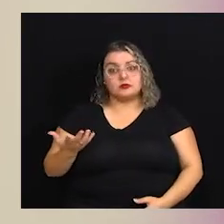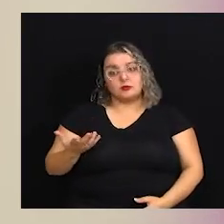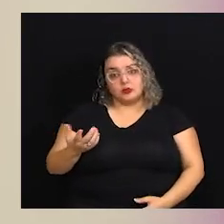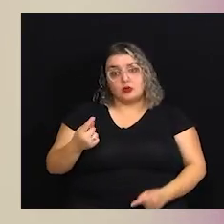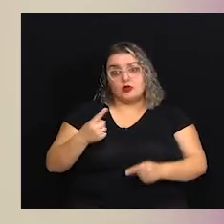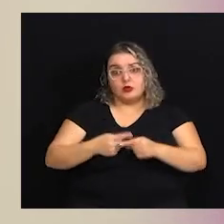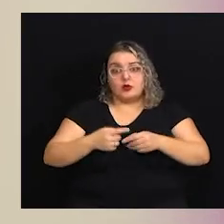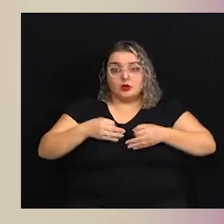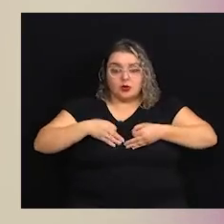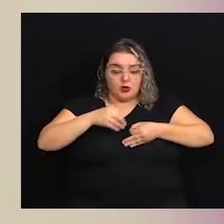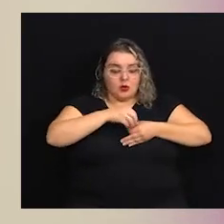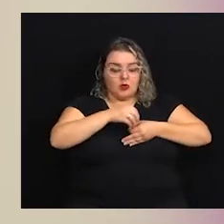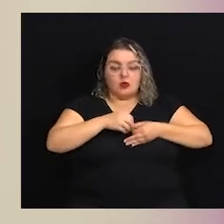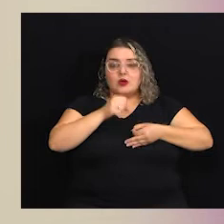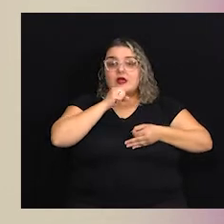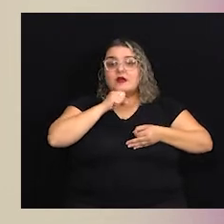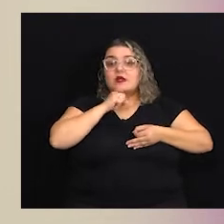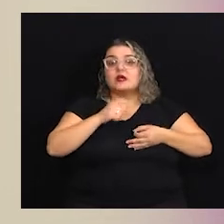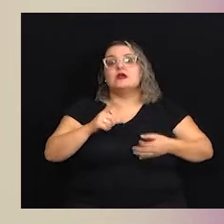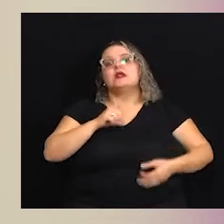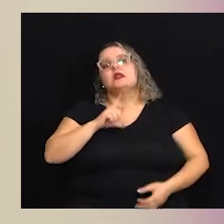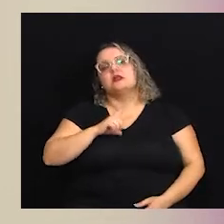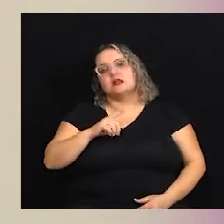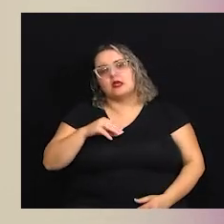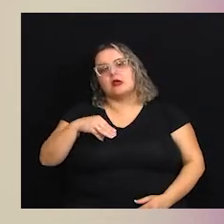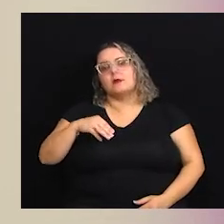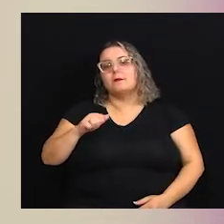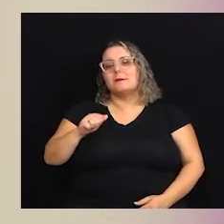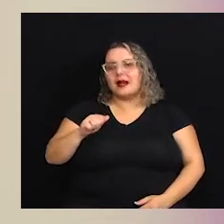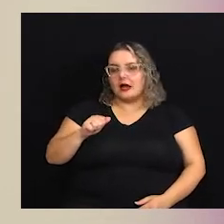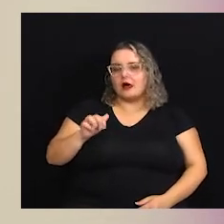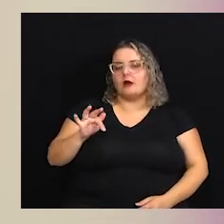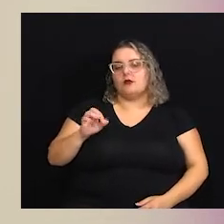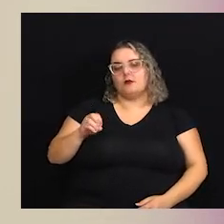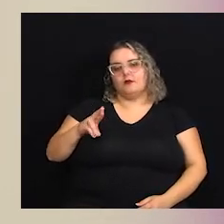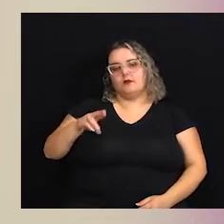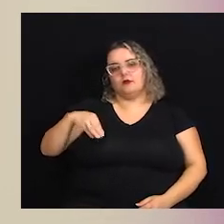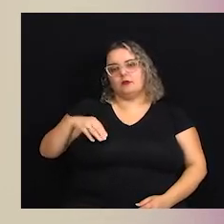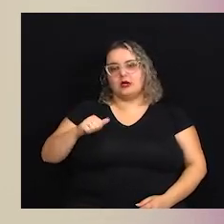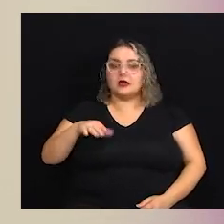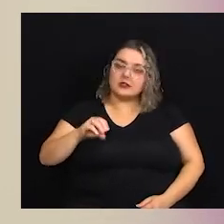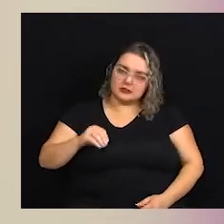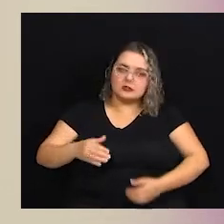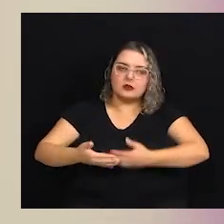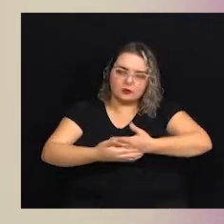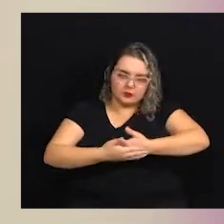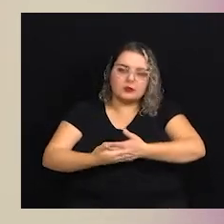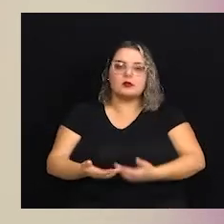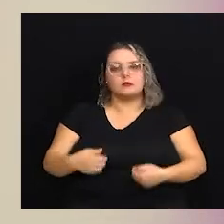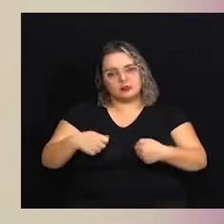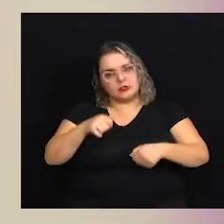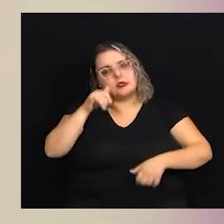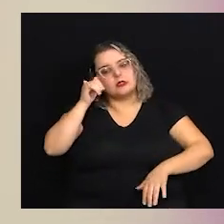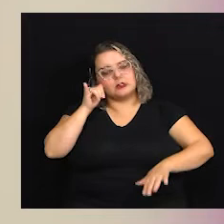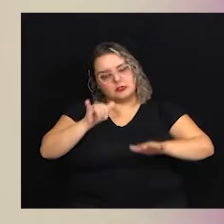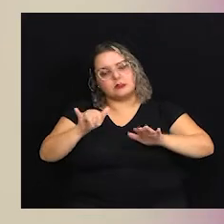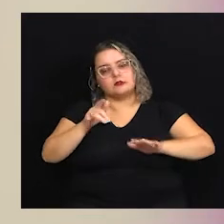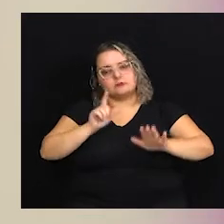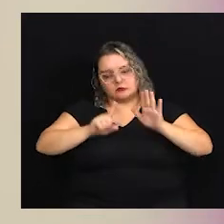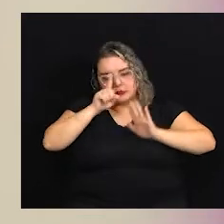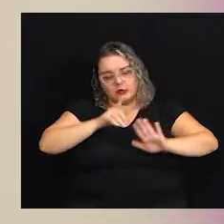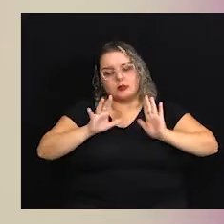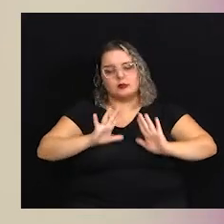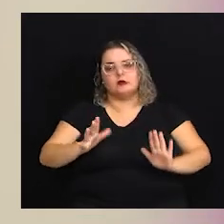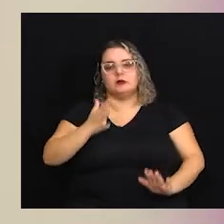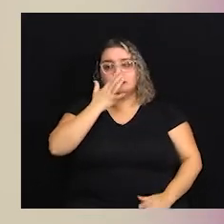anos, porque é um óvulo velho, tem muita chance de ter uma formação fetal. Então, tem que se prevenir nessa fase mesmo,